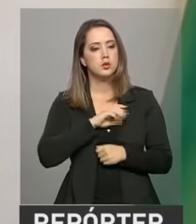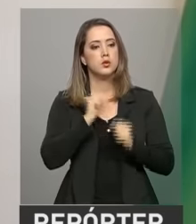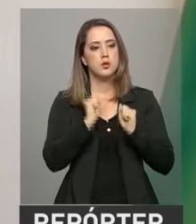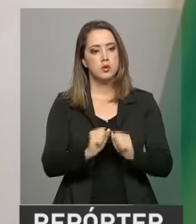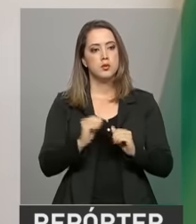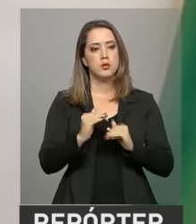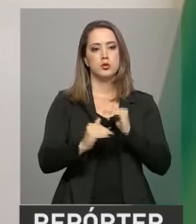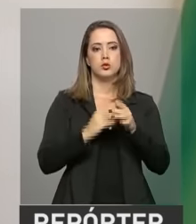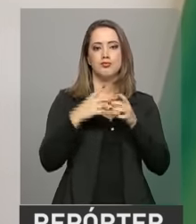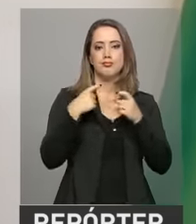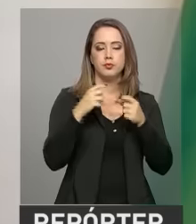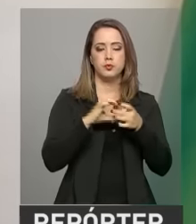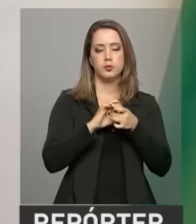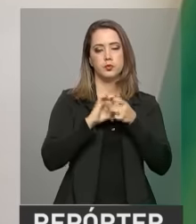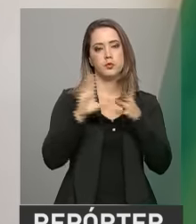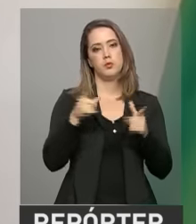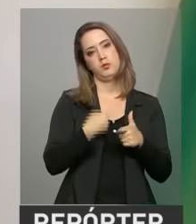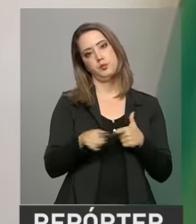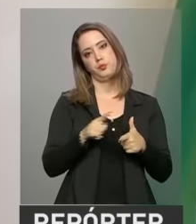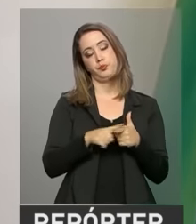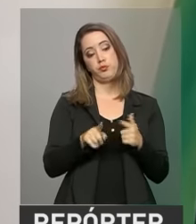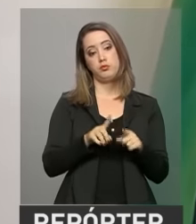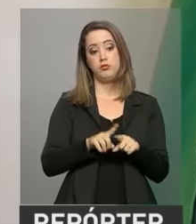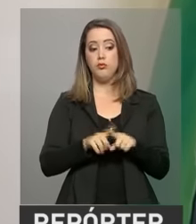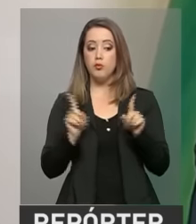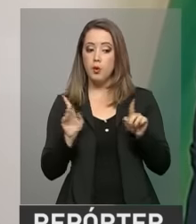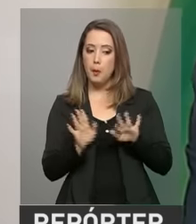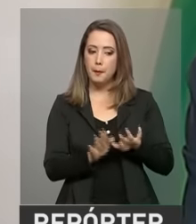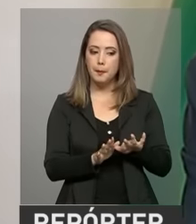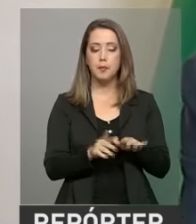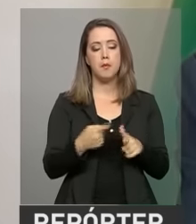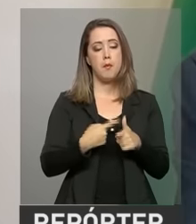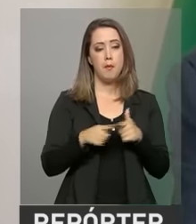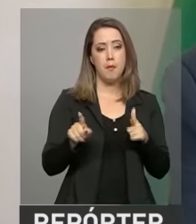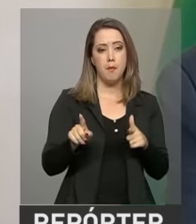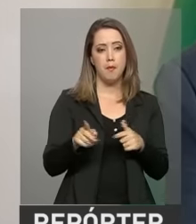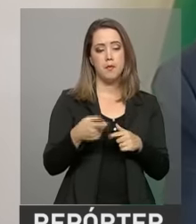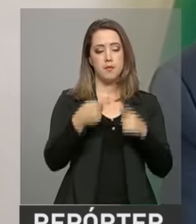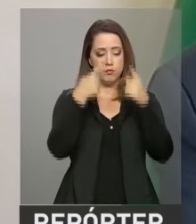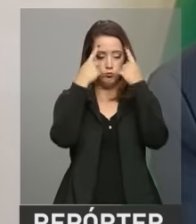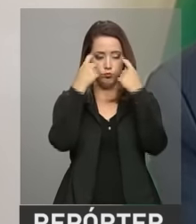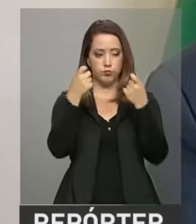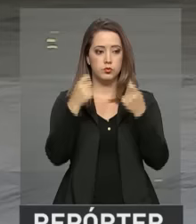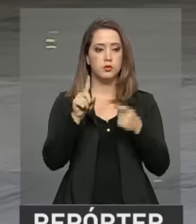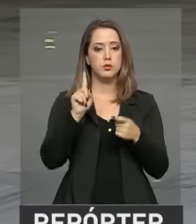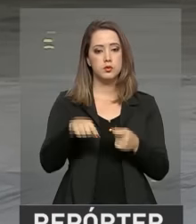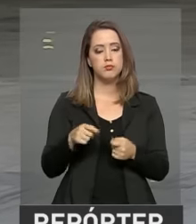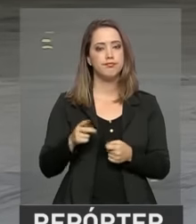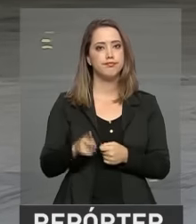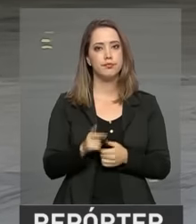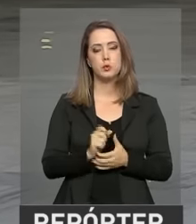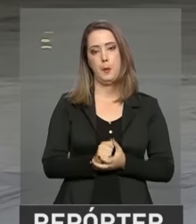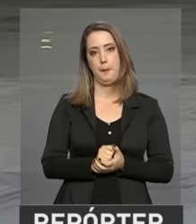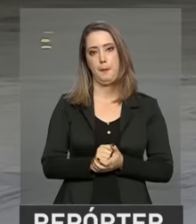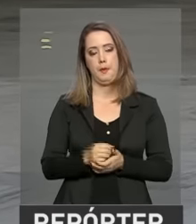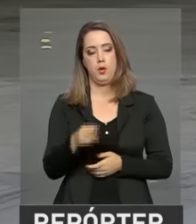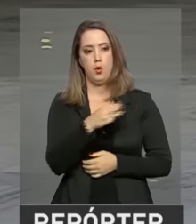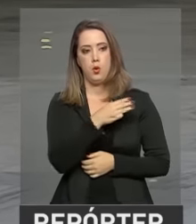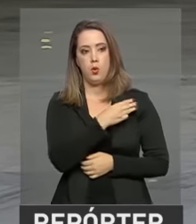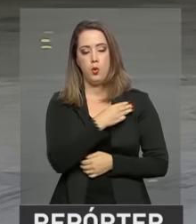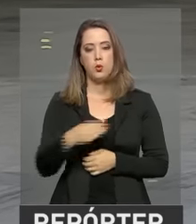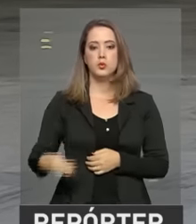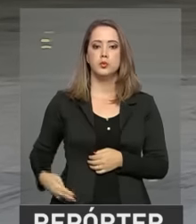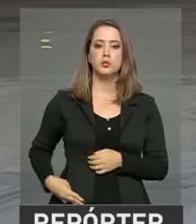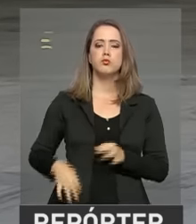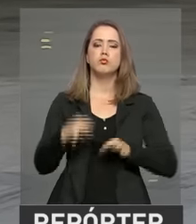sair dessa crise mas a questão da segurança eu diria que é uma coisa quase permanente o ministro da Justiça